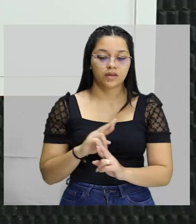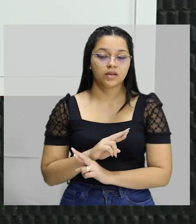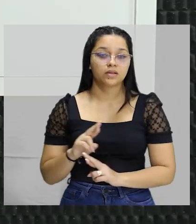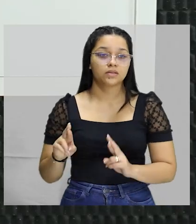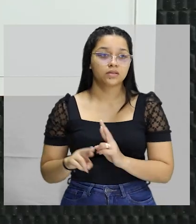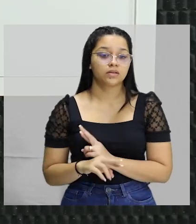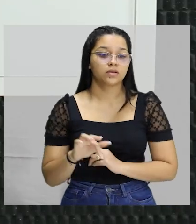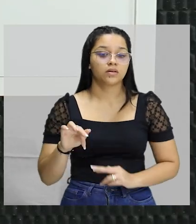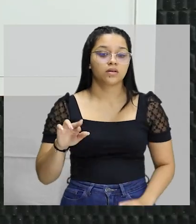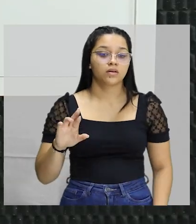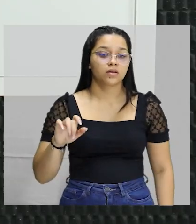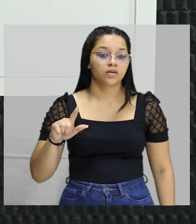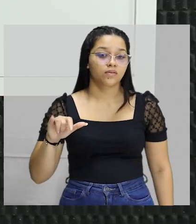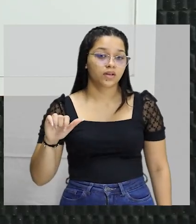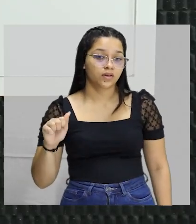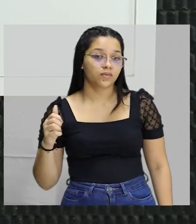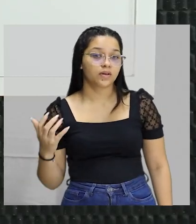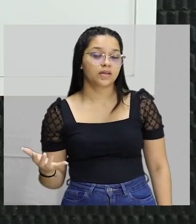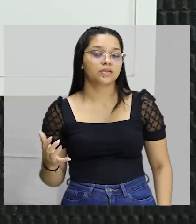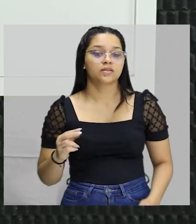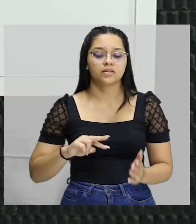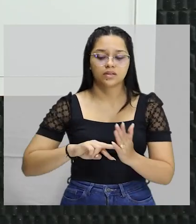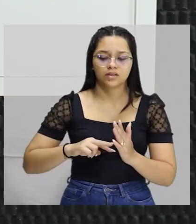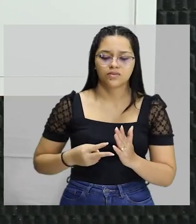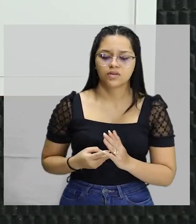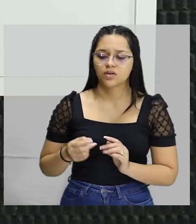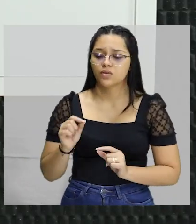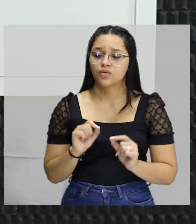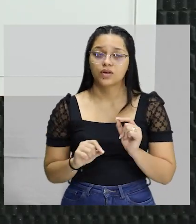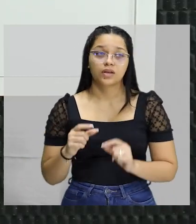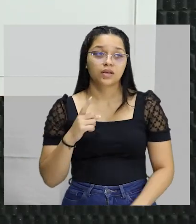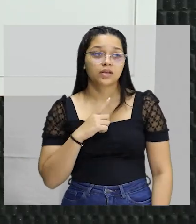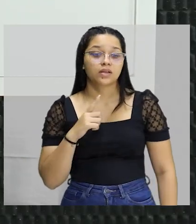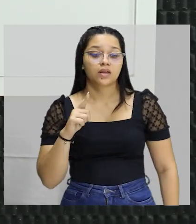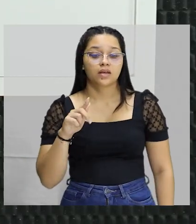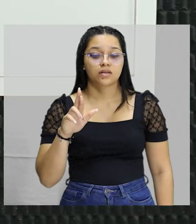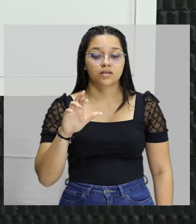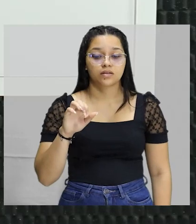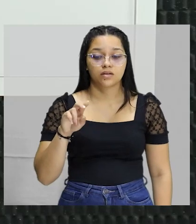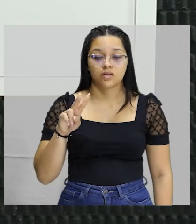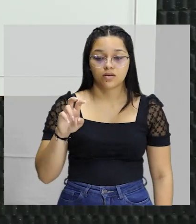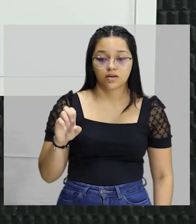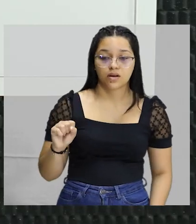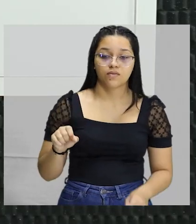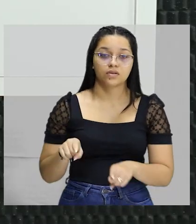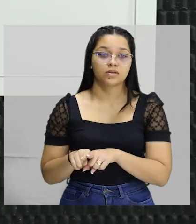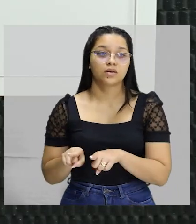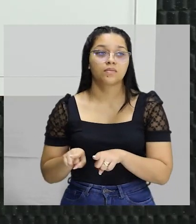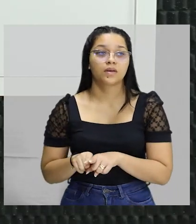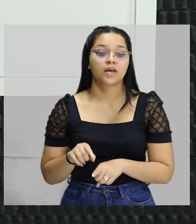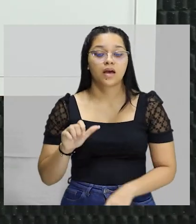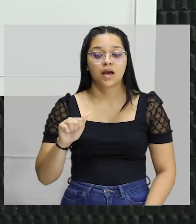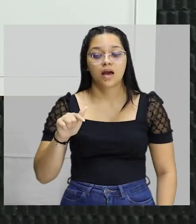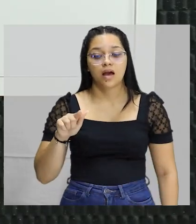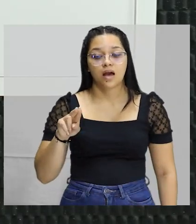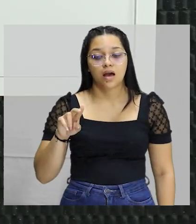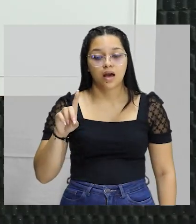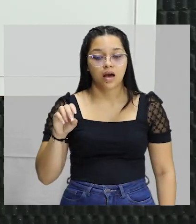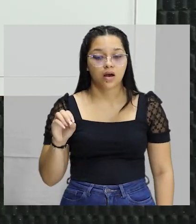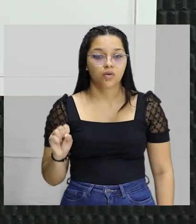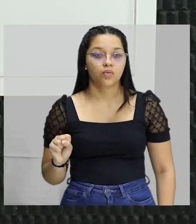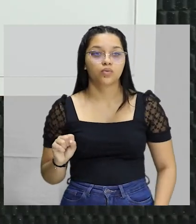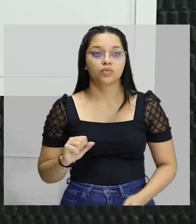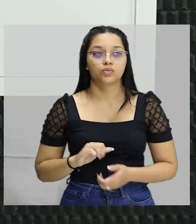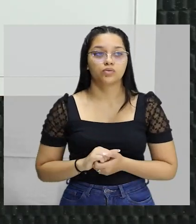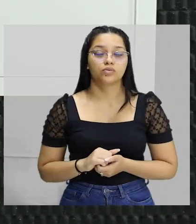sons com maiores e com menores frequências. Ou seja, tem sons que são graves e sons que são agudos.